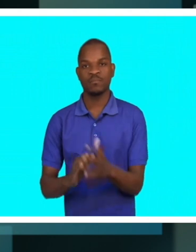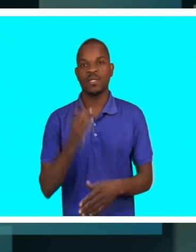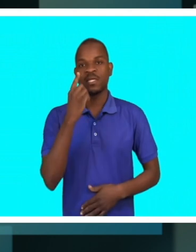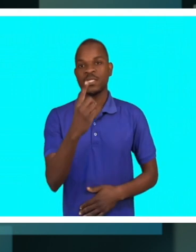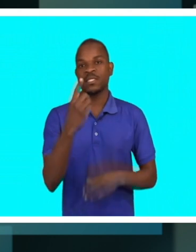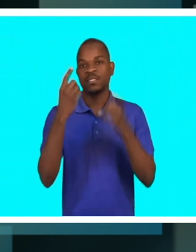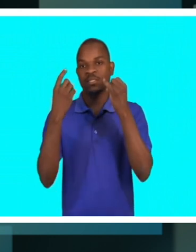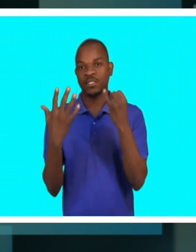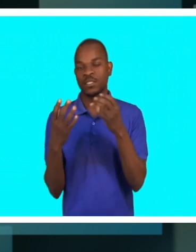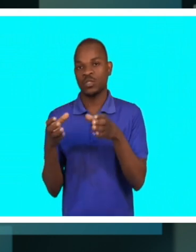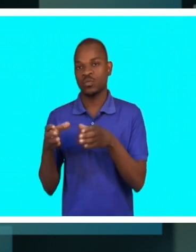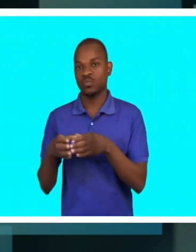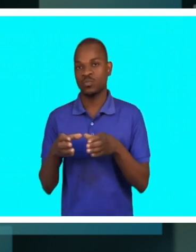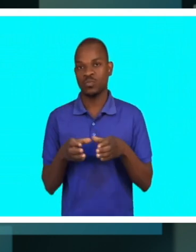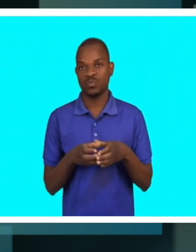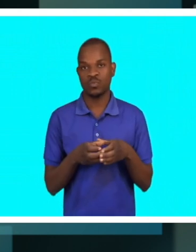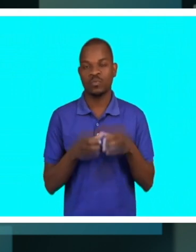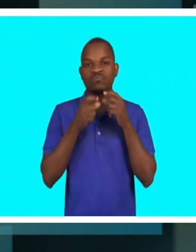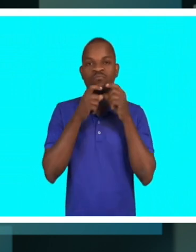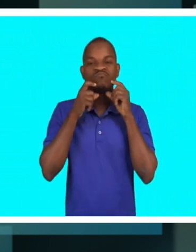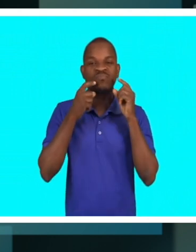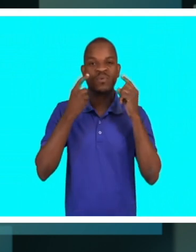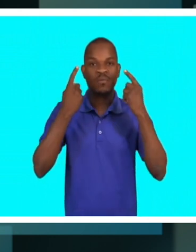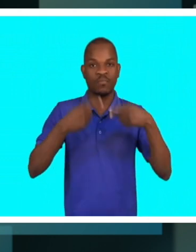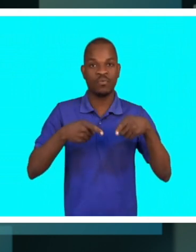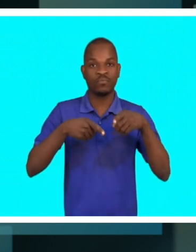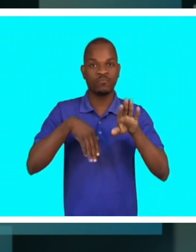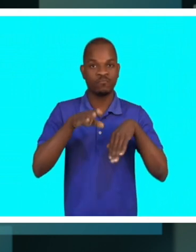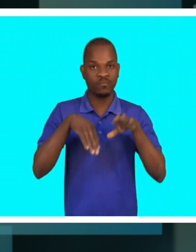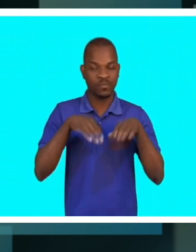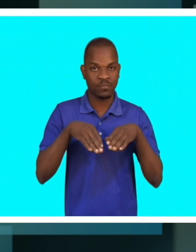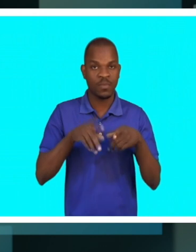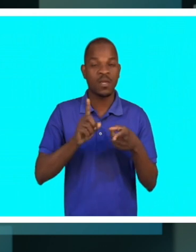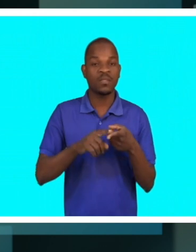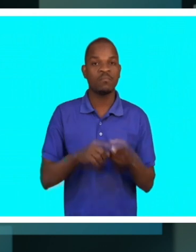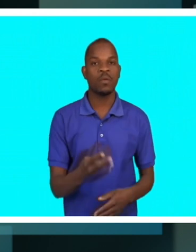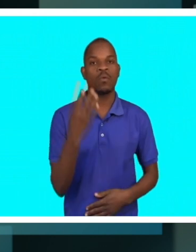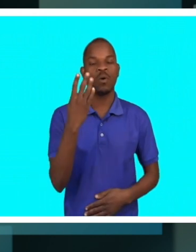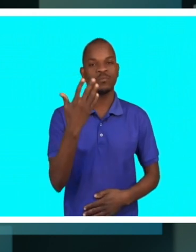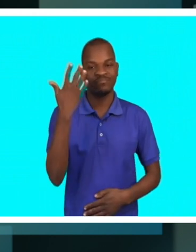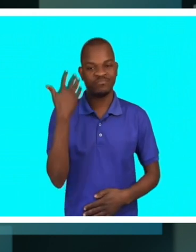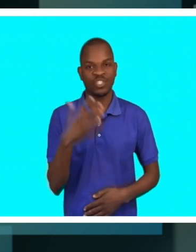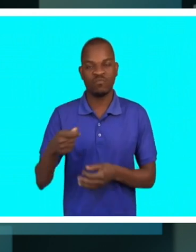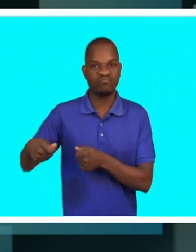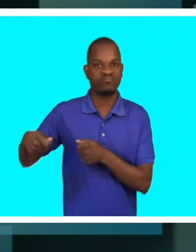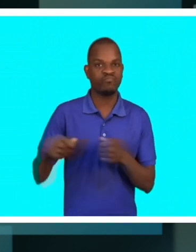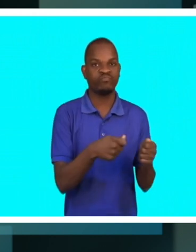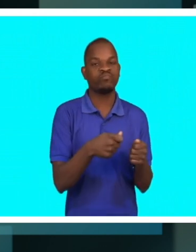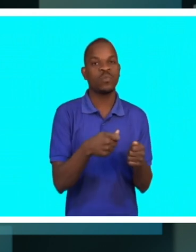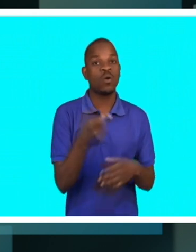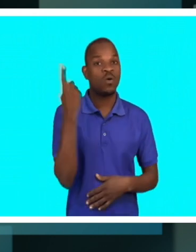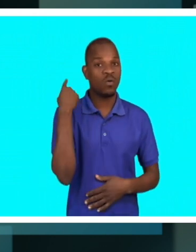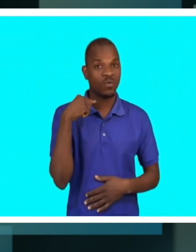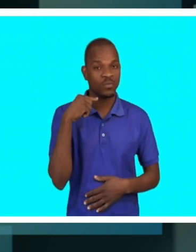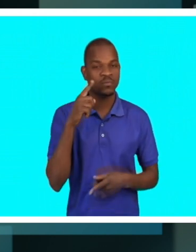dezesseis clubes que nós temos no Moçambola, portanto nós estamos agora ainda a trabalhar com o Moçambola, somente quatro clubes que podemos